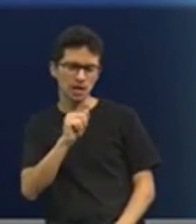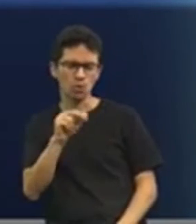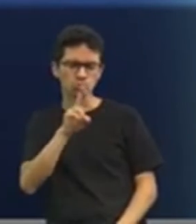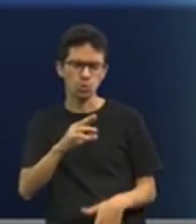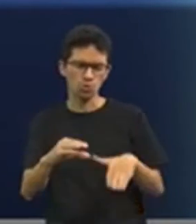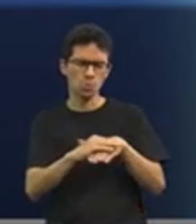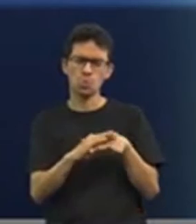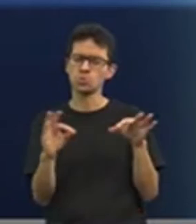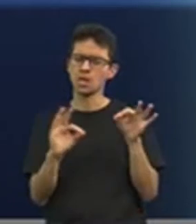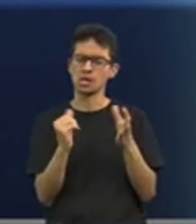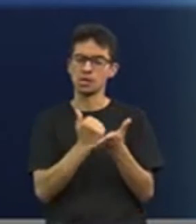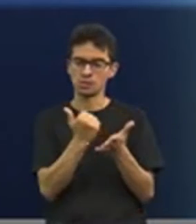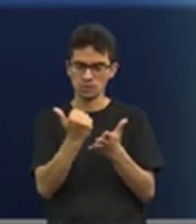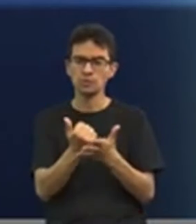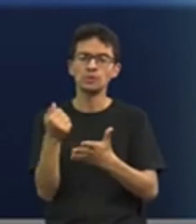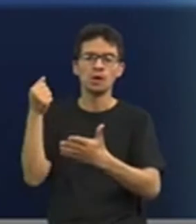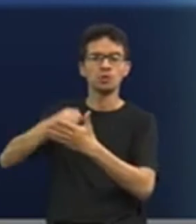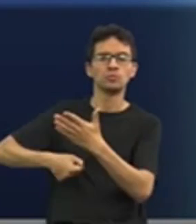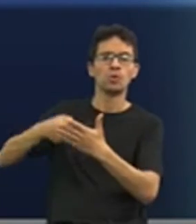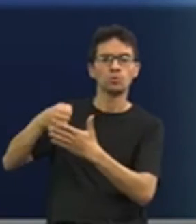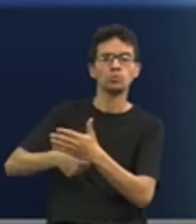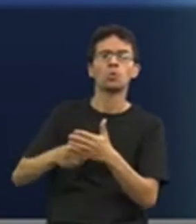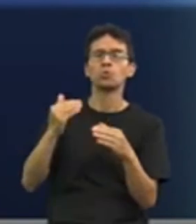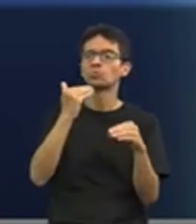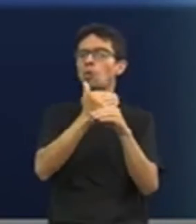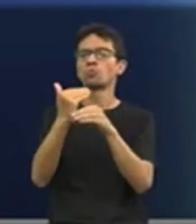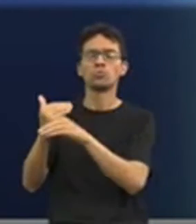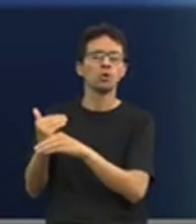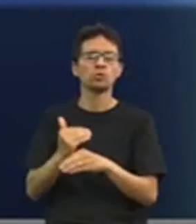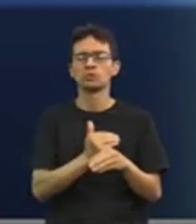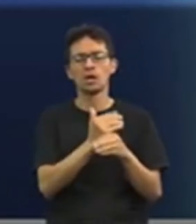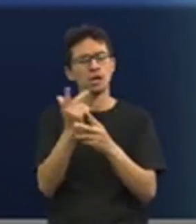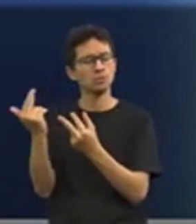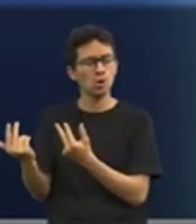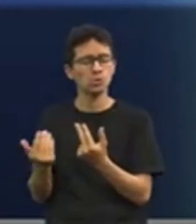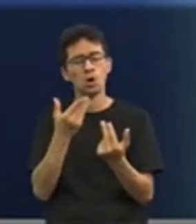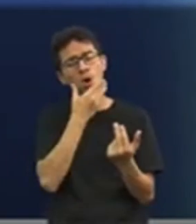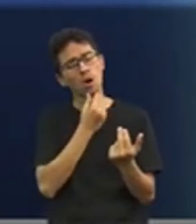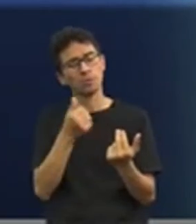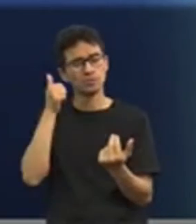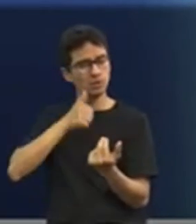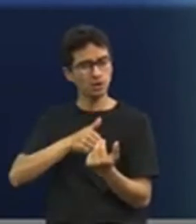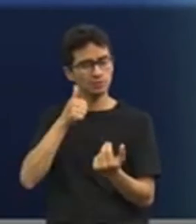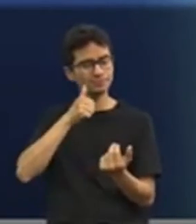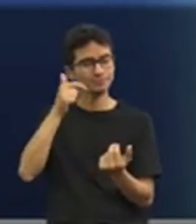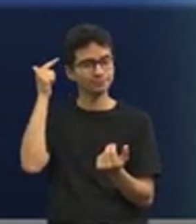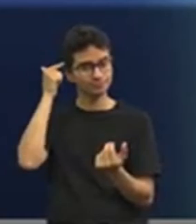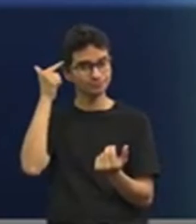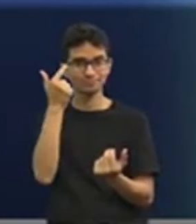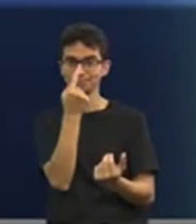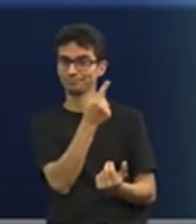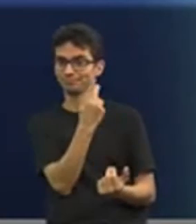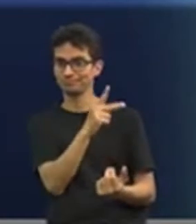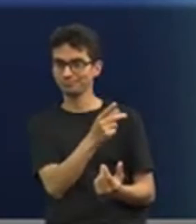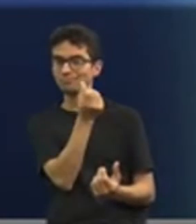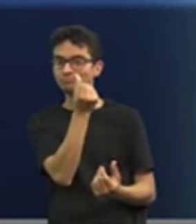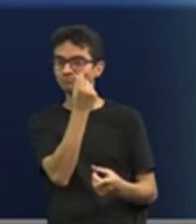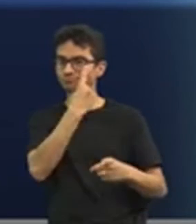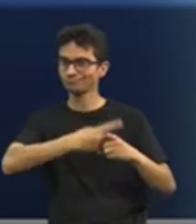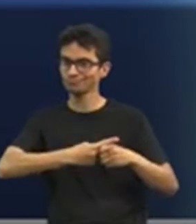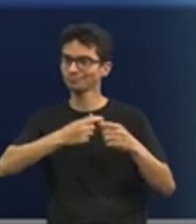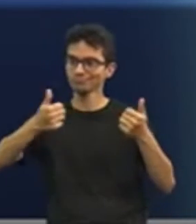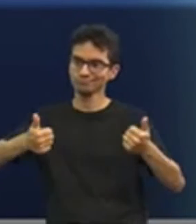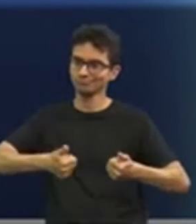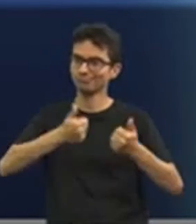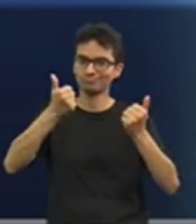chuteiras sem logotipo e pela igualdade de gênero no esporte mesmo sendo considerada seis vezes a